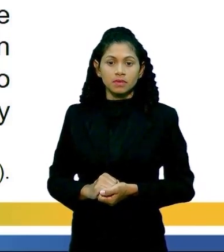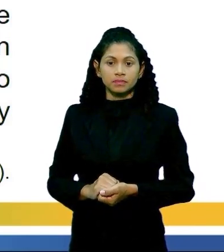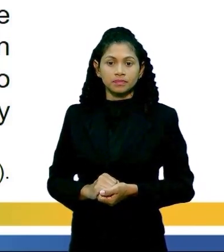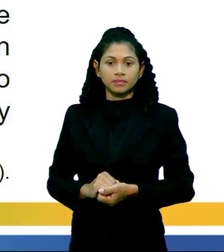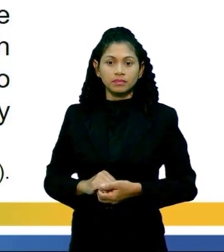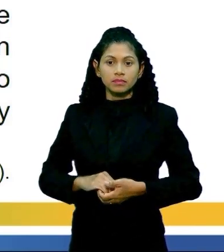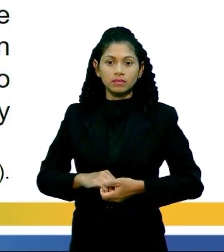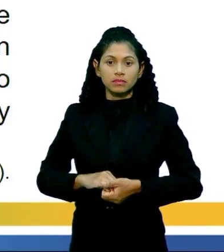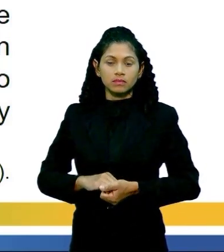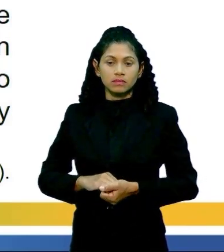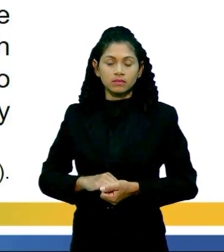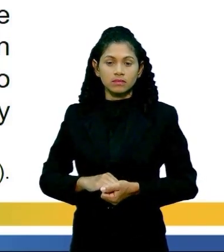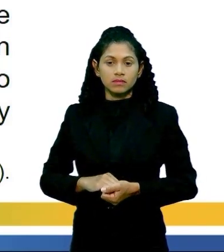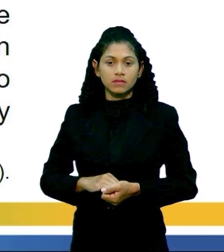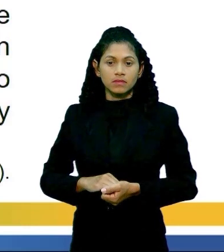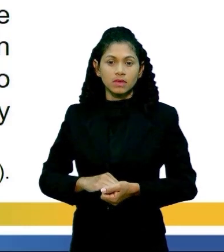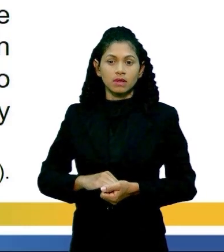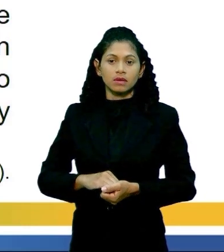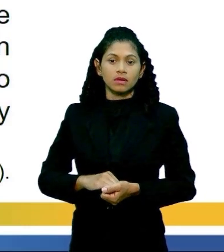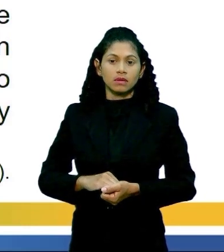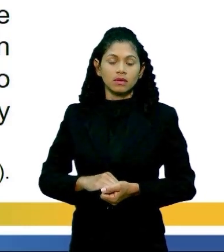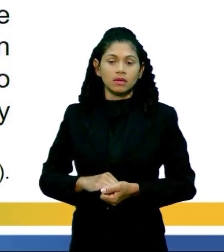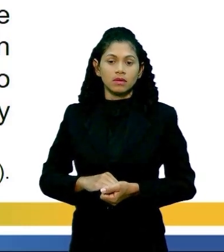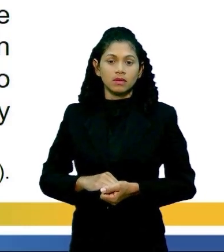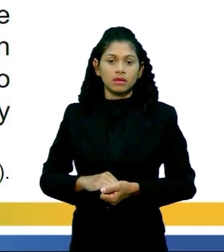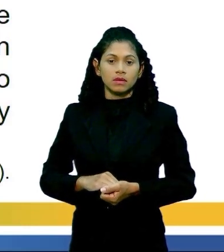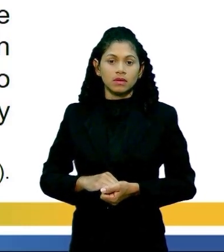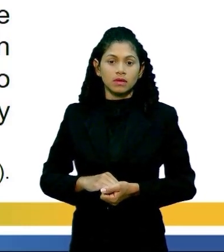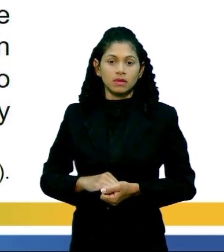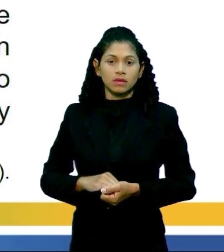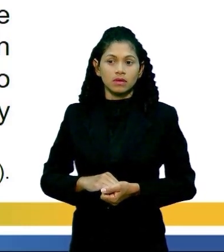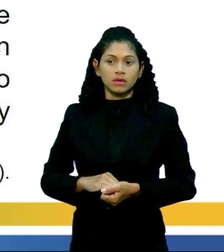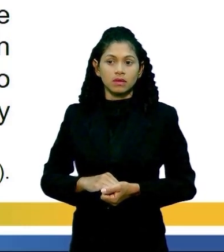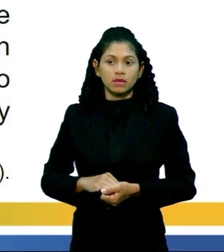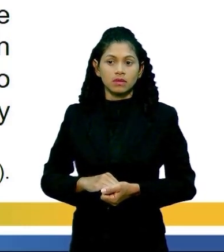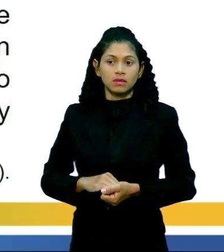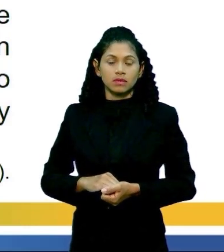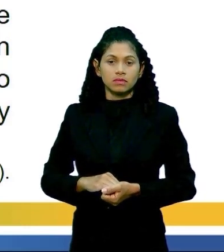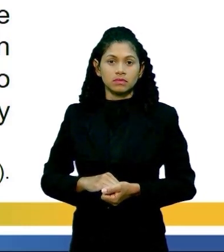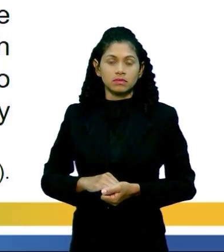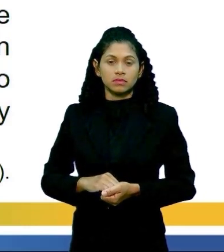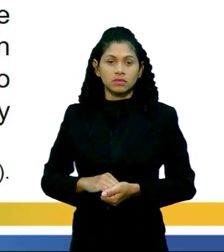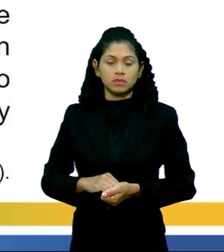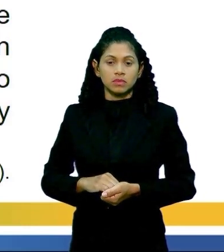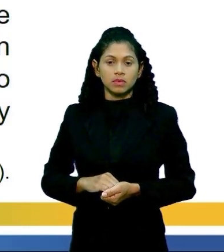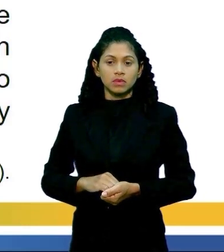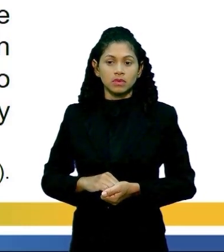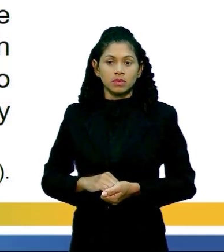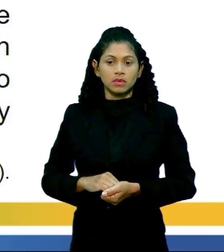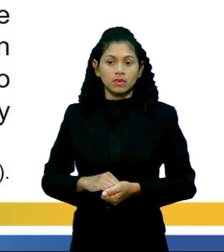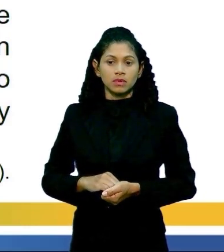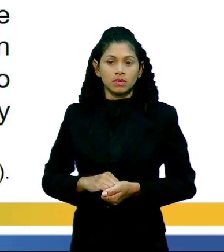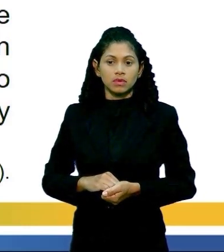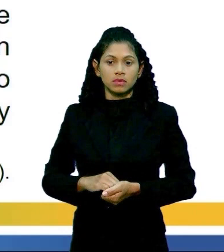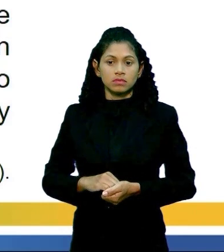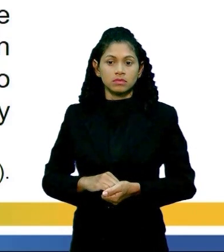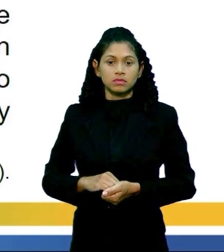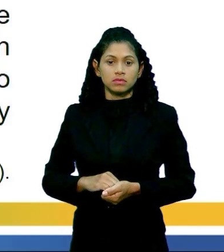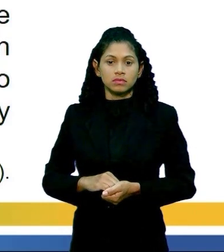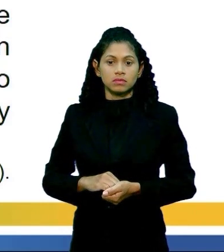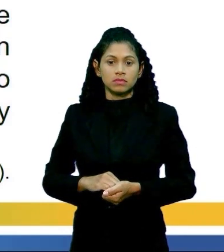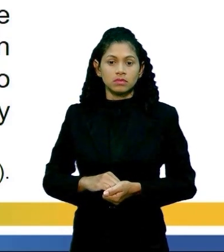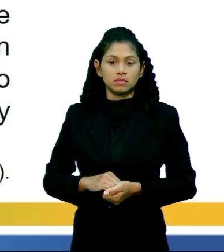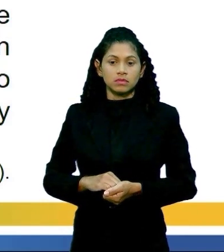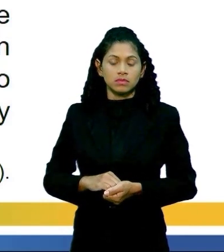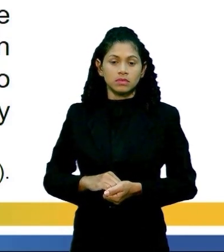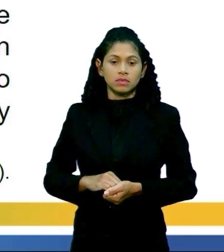italiano, né? Aí está ali o nome Pomodoro. Esta é, né, maçã de ouro, ou seja, esse pomodoro relacionado à maçã de ouro,